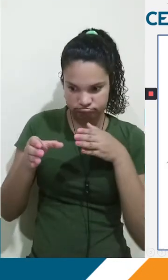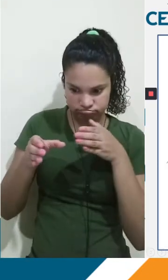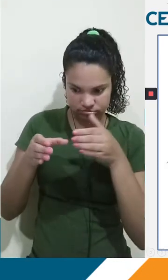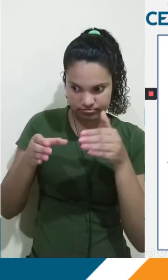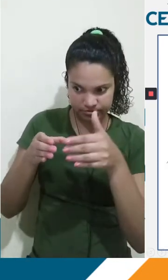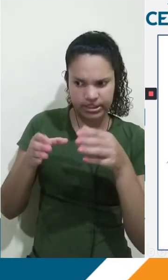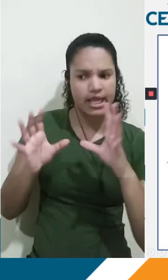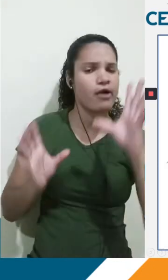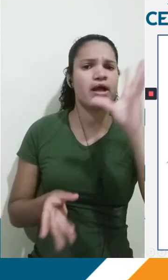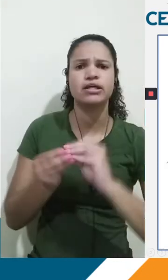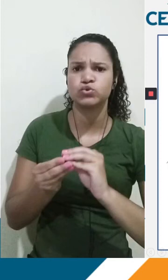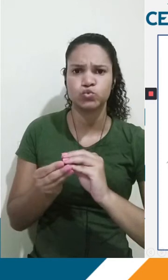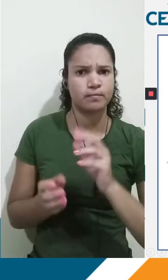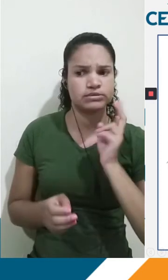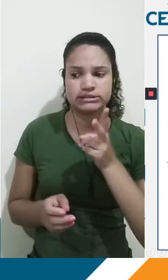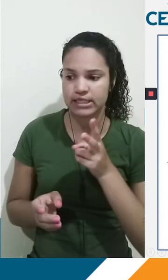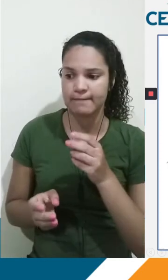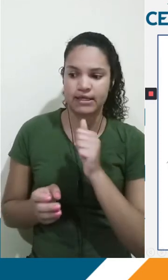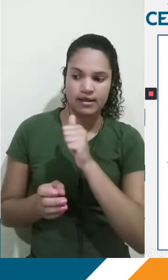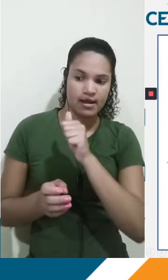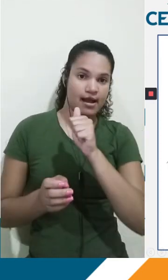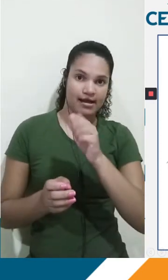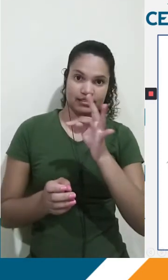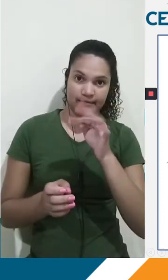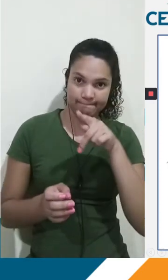É um resumo, sempre produzindo ATP.